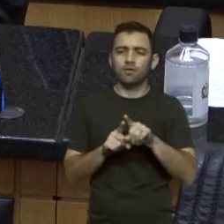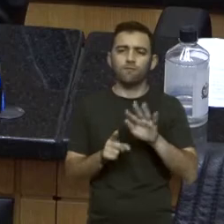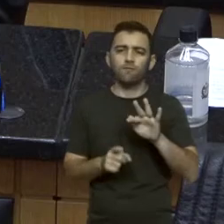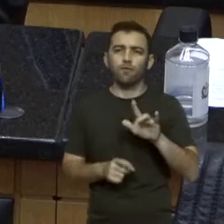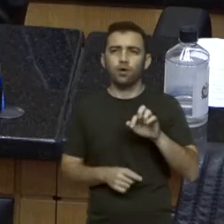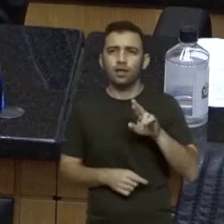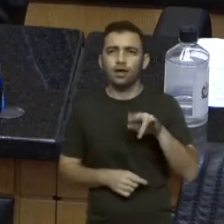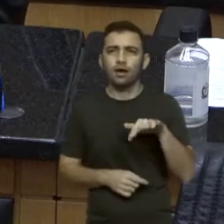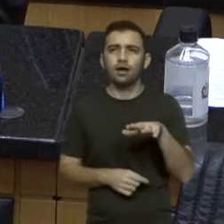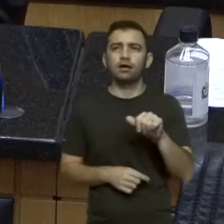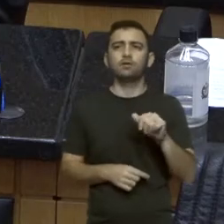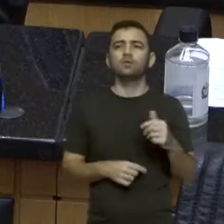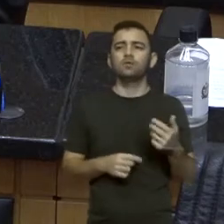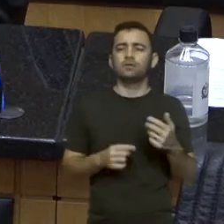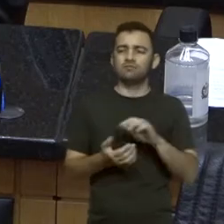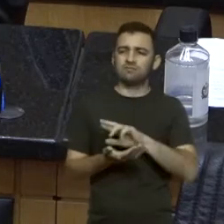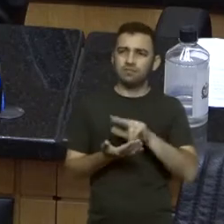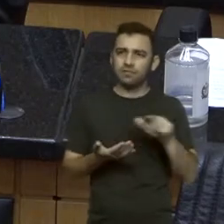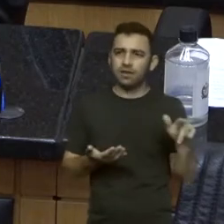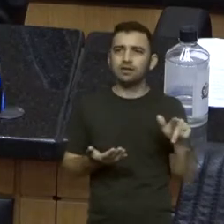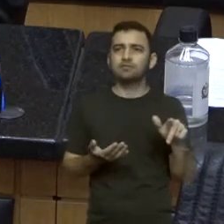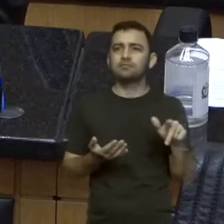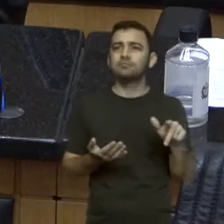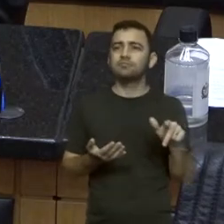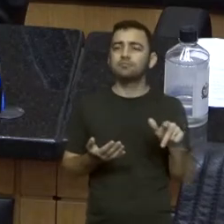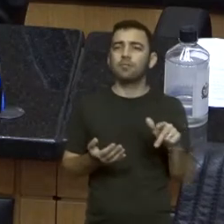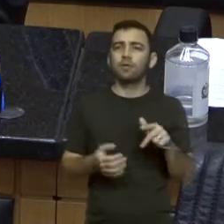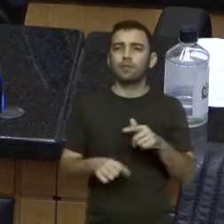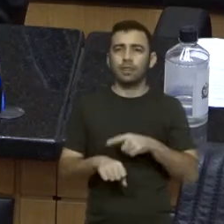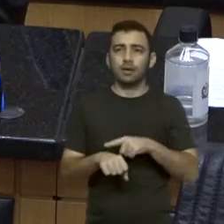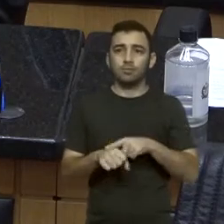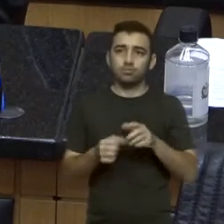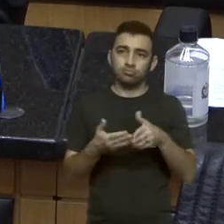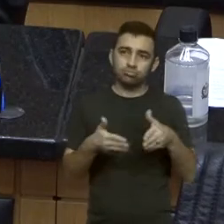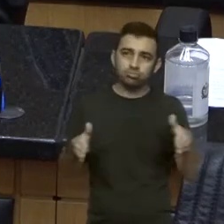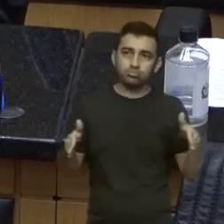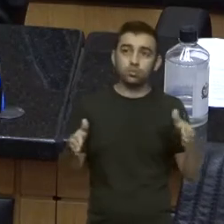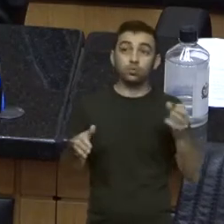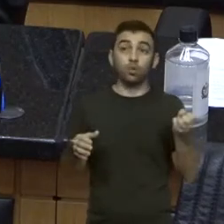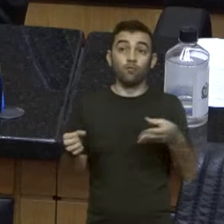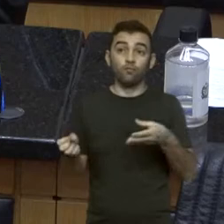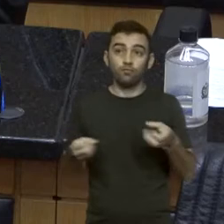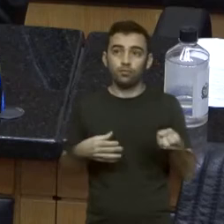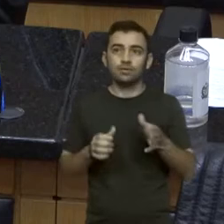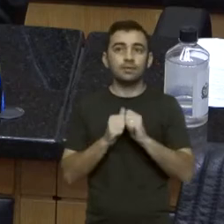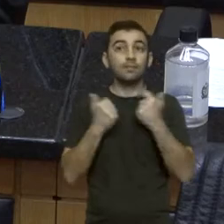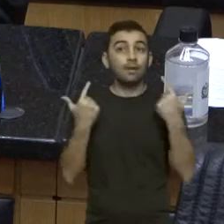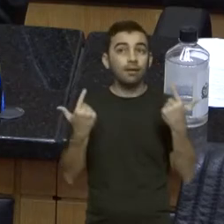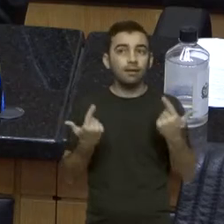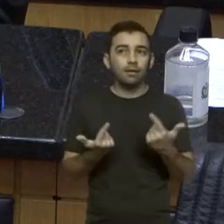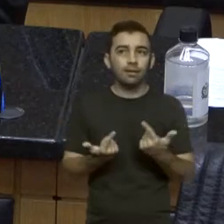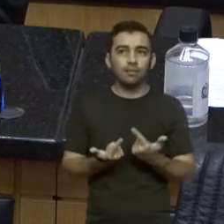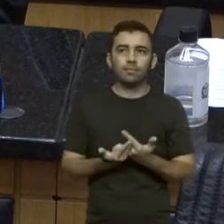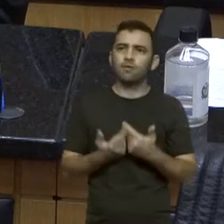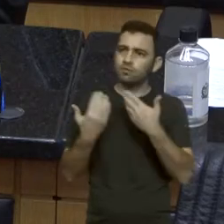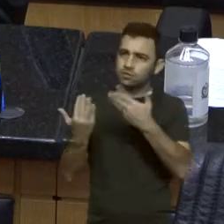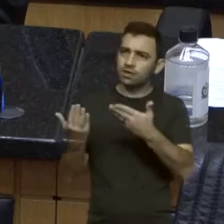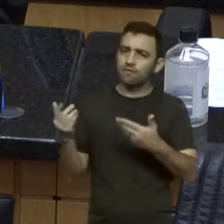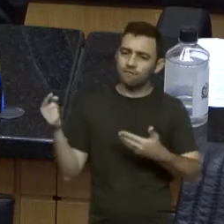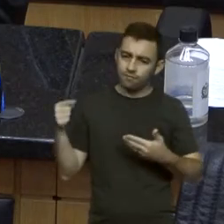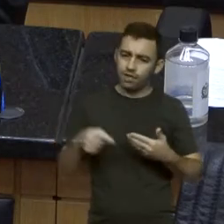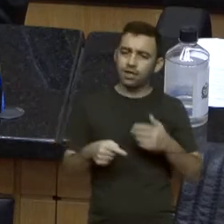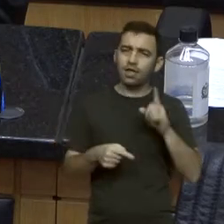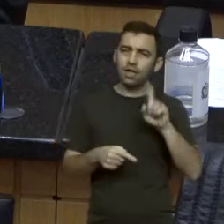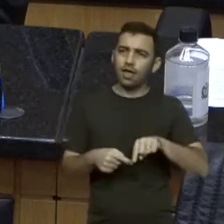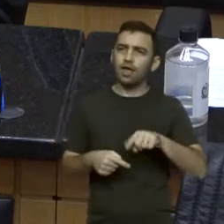cederam esse espaço para que essa renovação da Assembleia Legislativa, e o senhor vem para trazer renovação